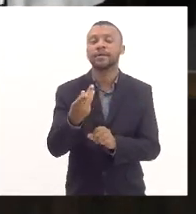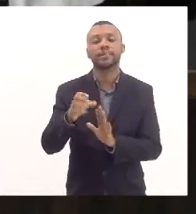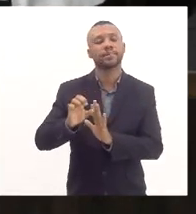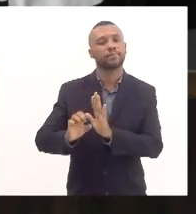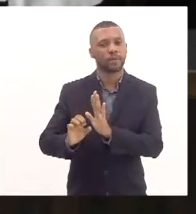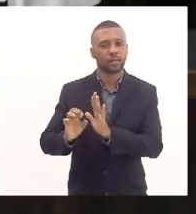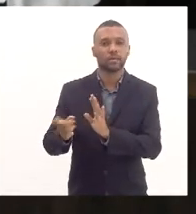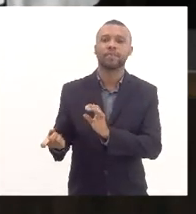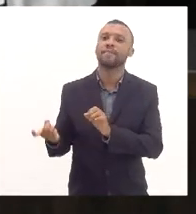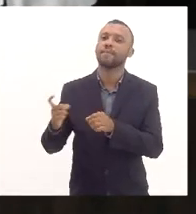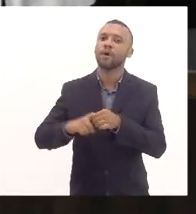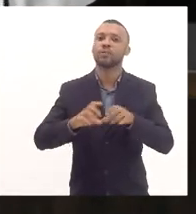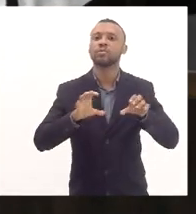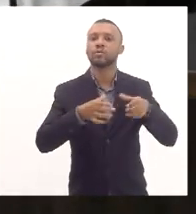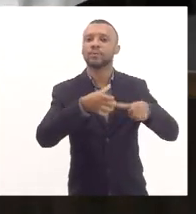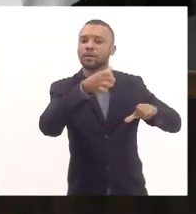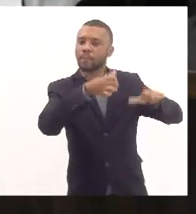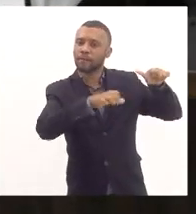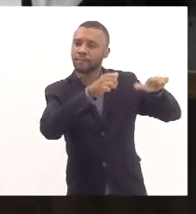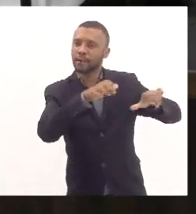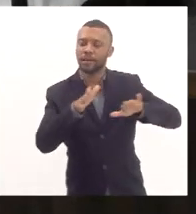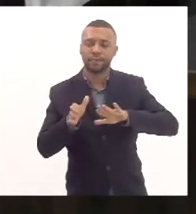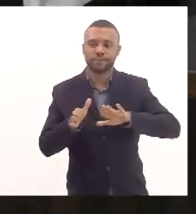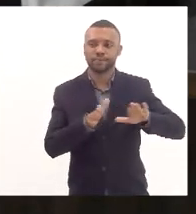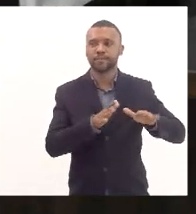emendas e atual das comissões